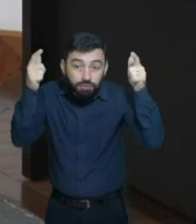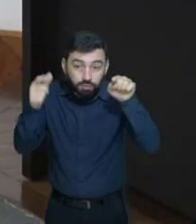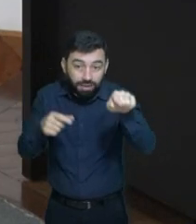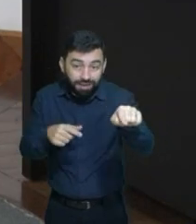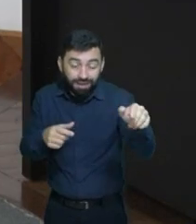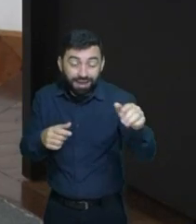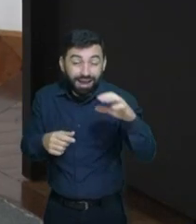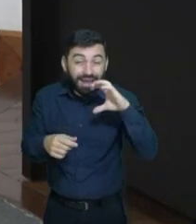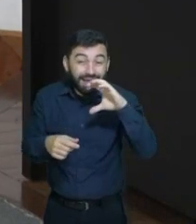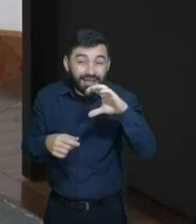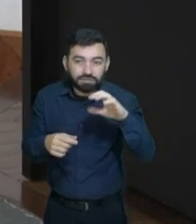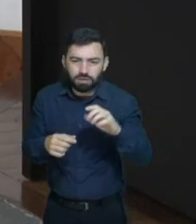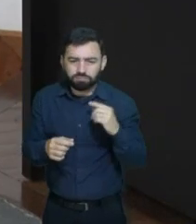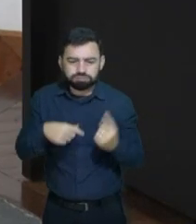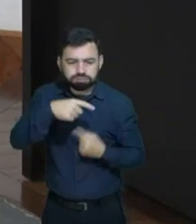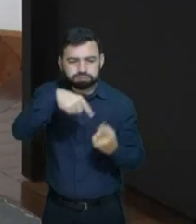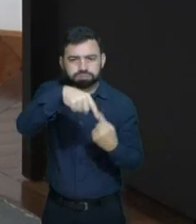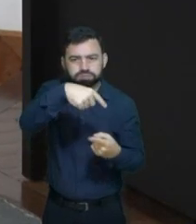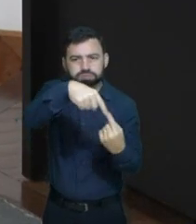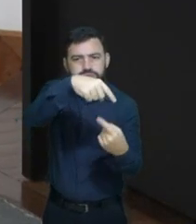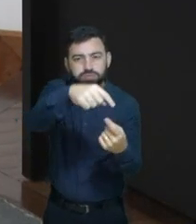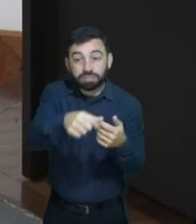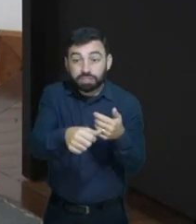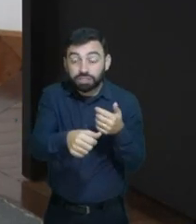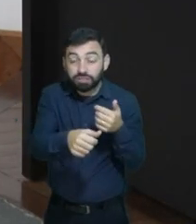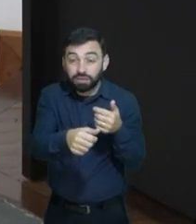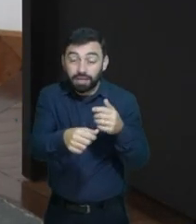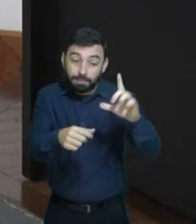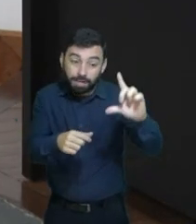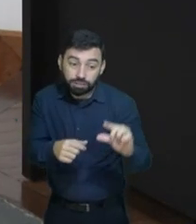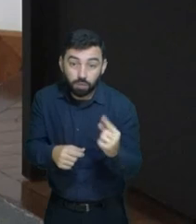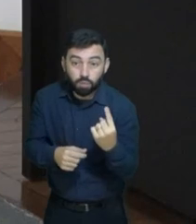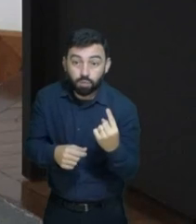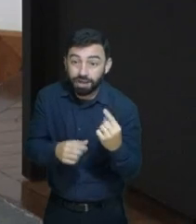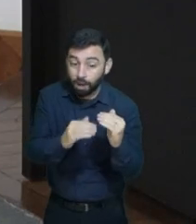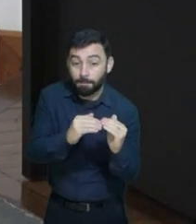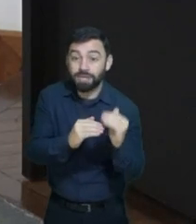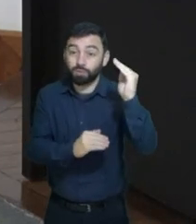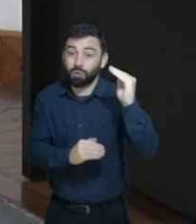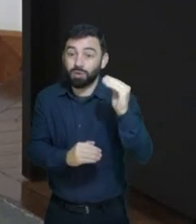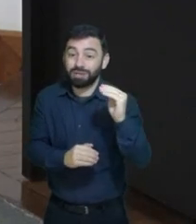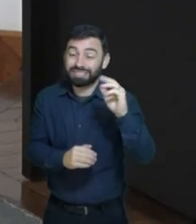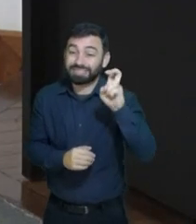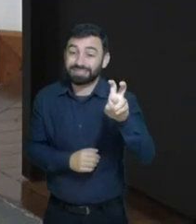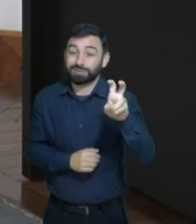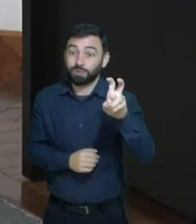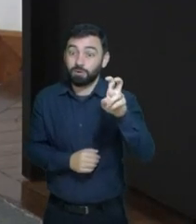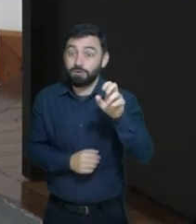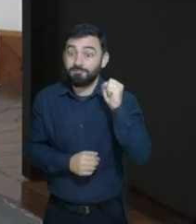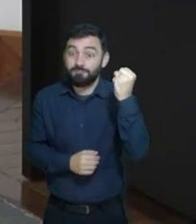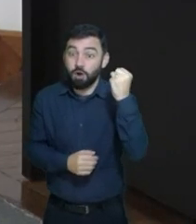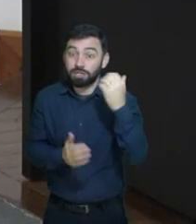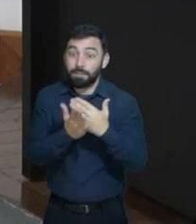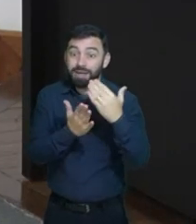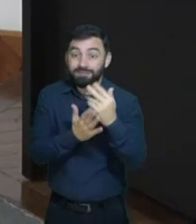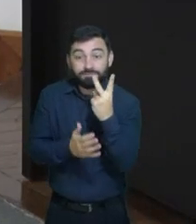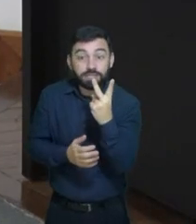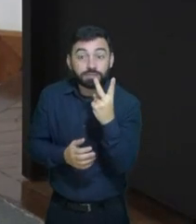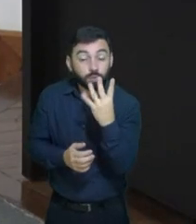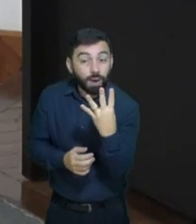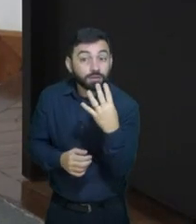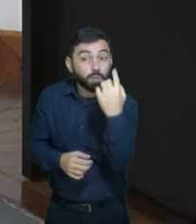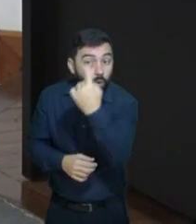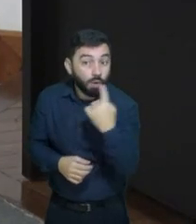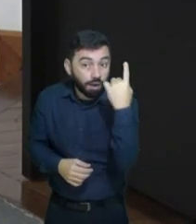24 horas, o troço virou, para baixar para 1, ele foi para 5. E eles só tiveram 24 horas